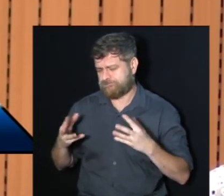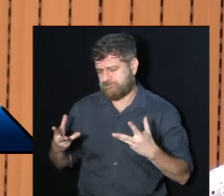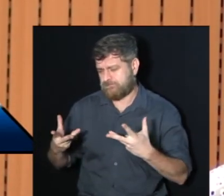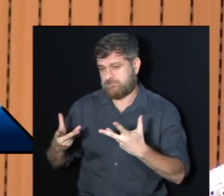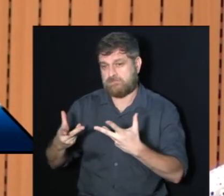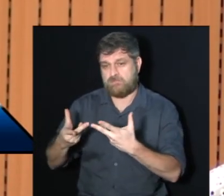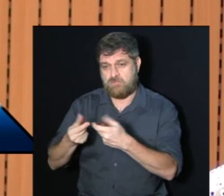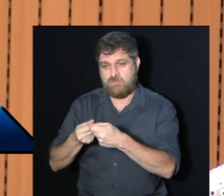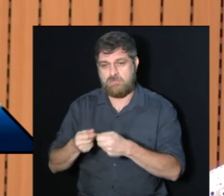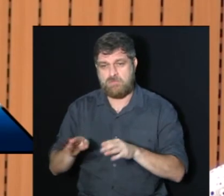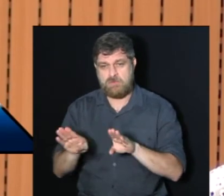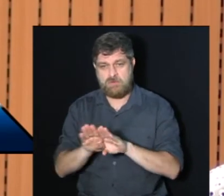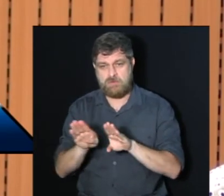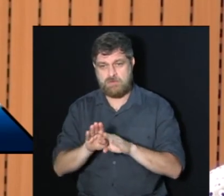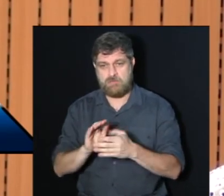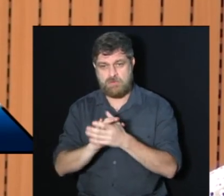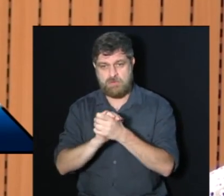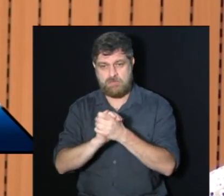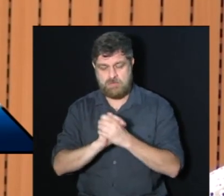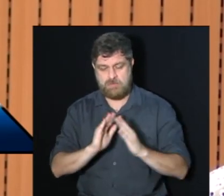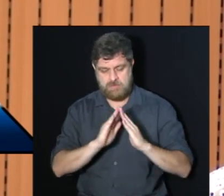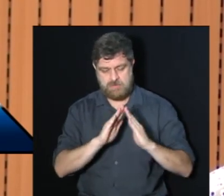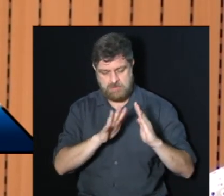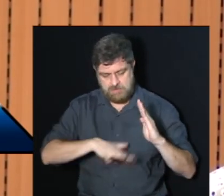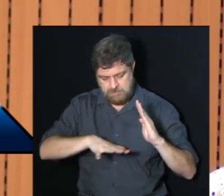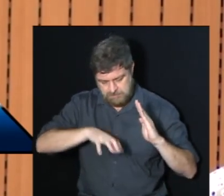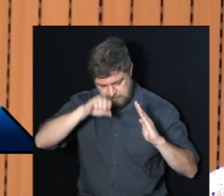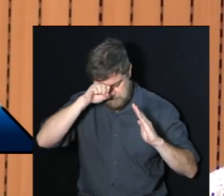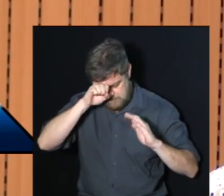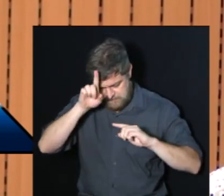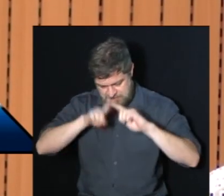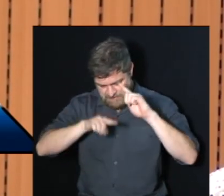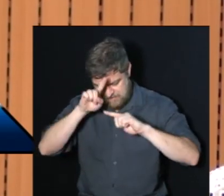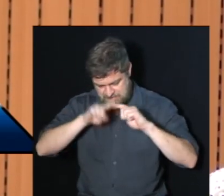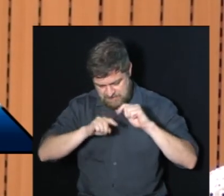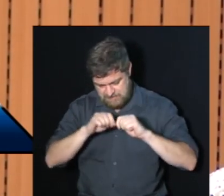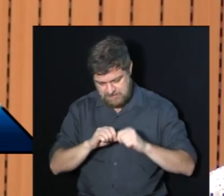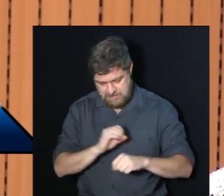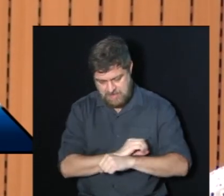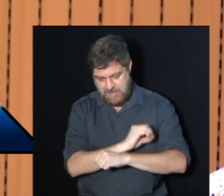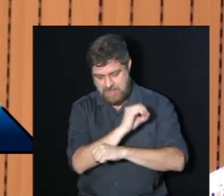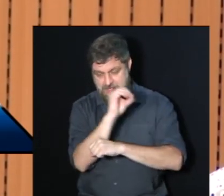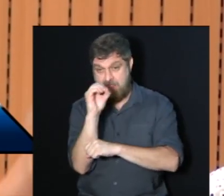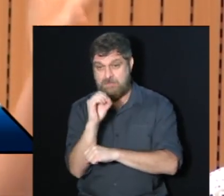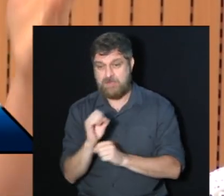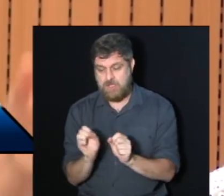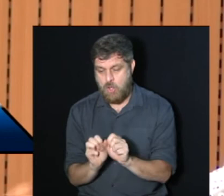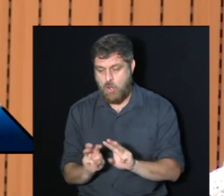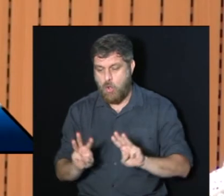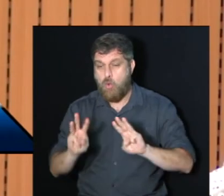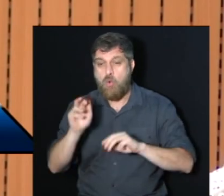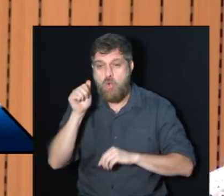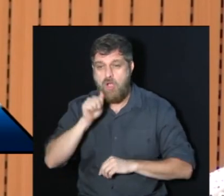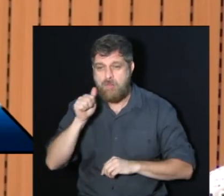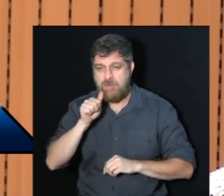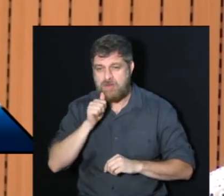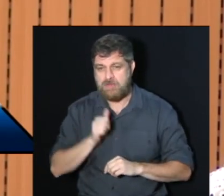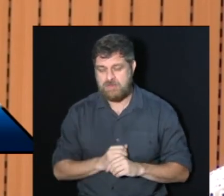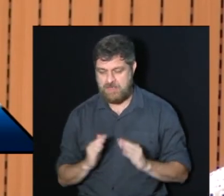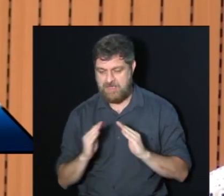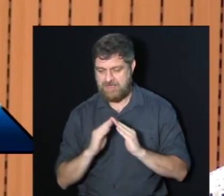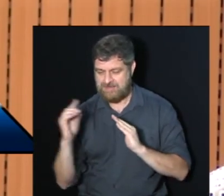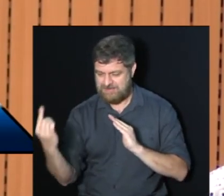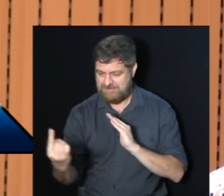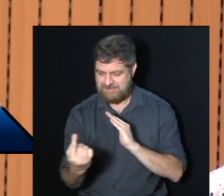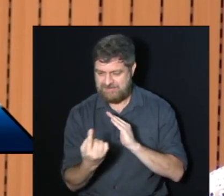parabenizar o Terreiro Estrela Matutina e a ONU Mulheres pela realização desse evento e desejar a todos um bom retorno para